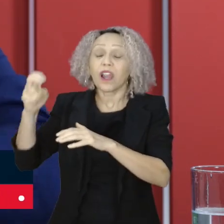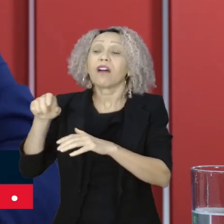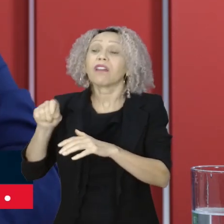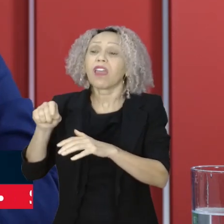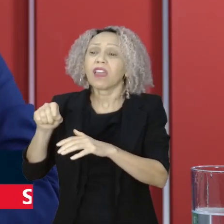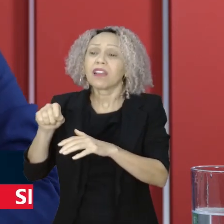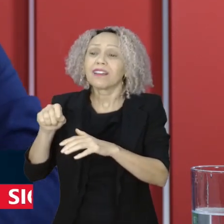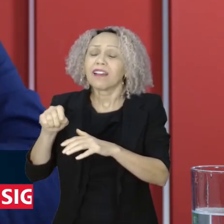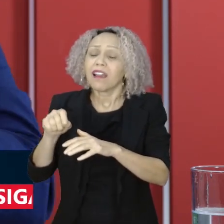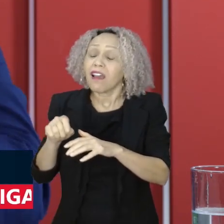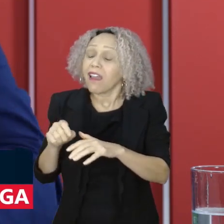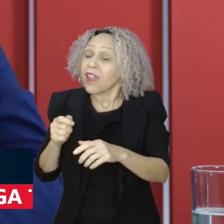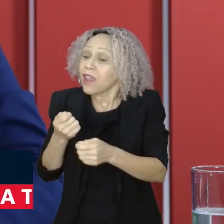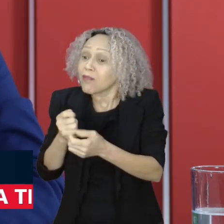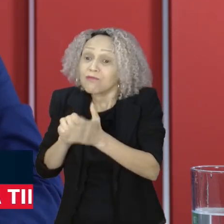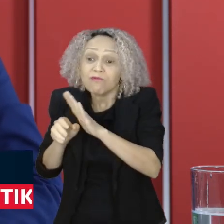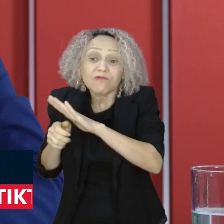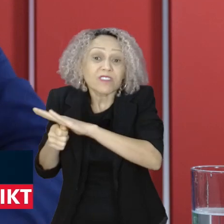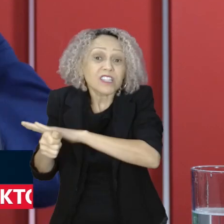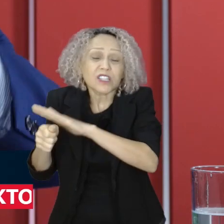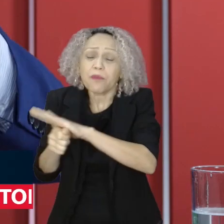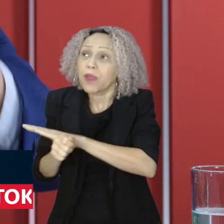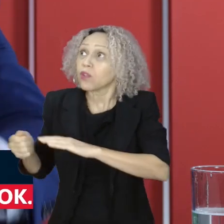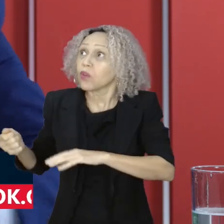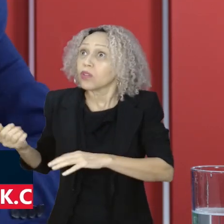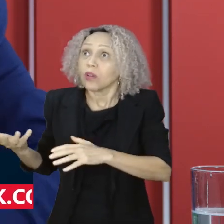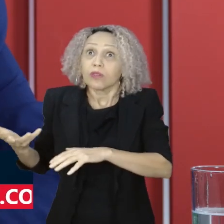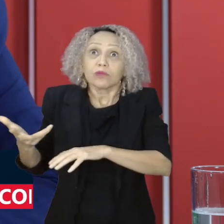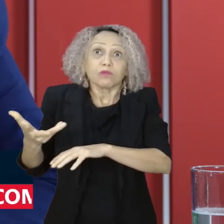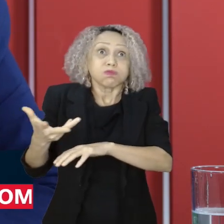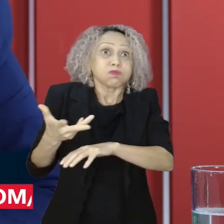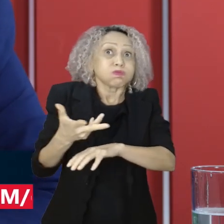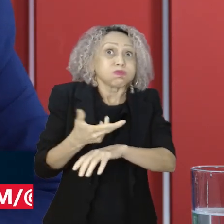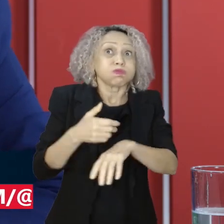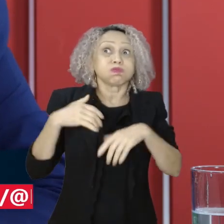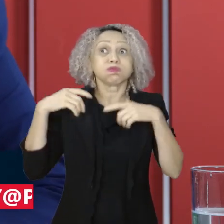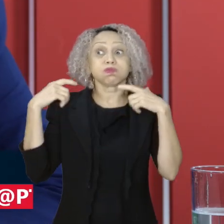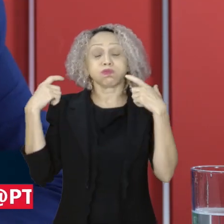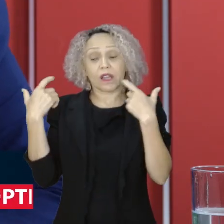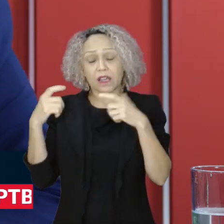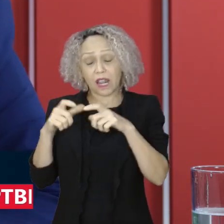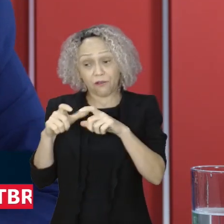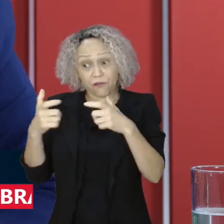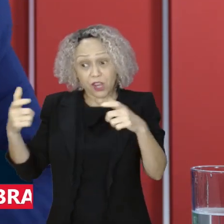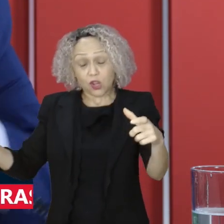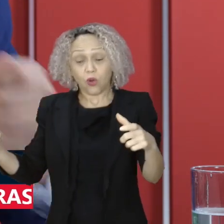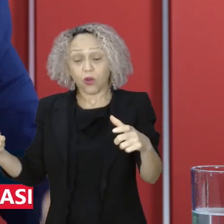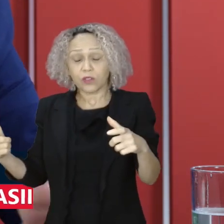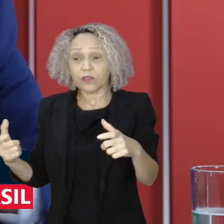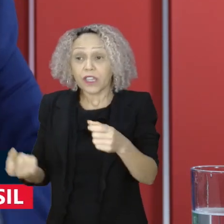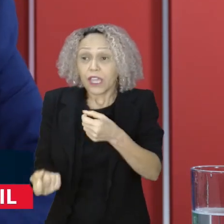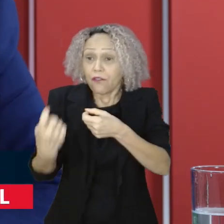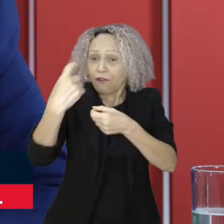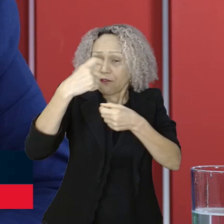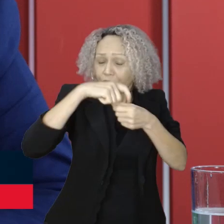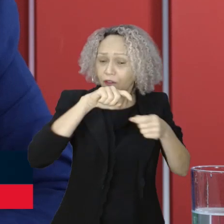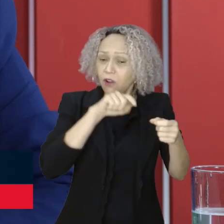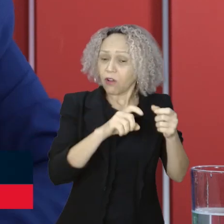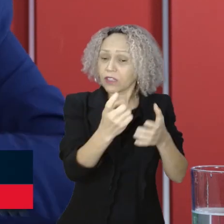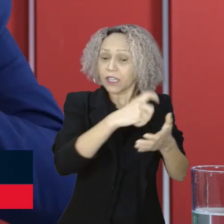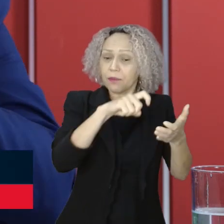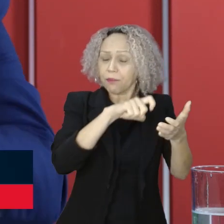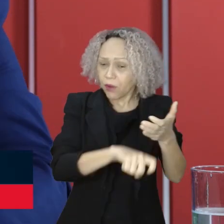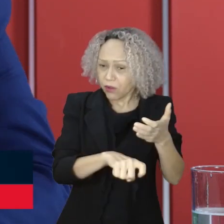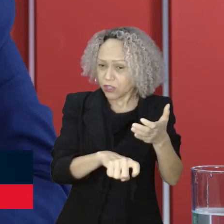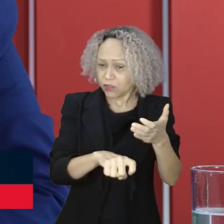um retorno em impostos, em segurança pública, em melhoria da saúde, em melhoria da qualidade da educação,